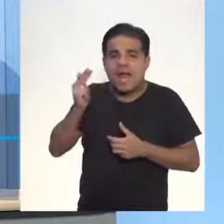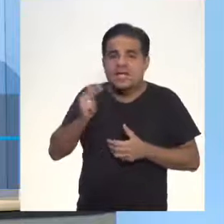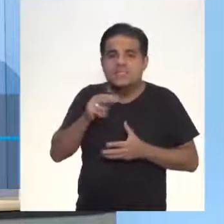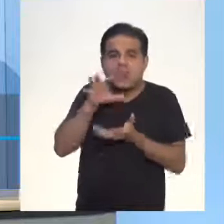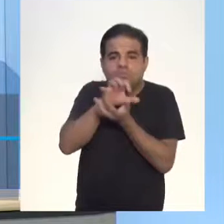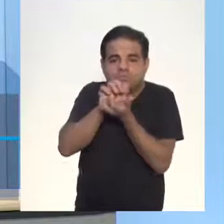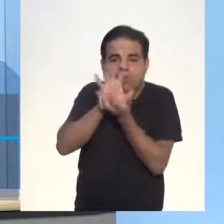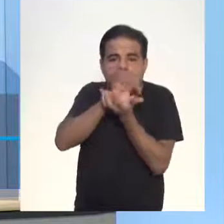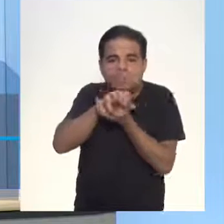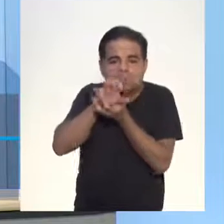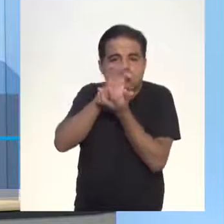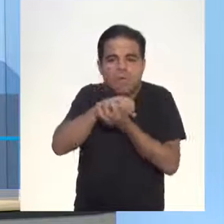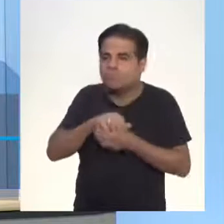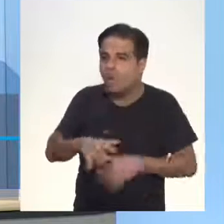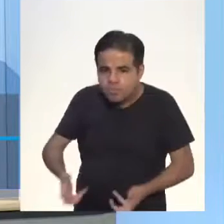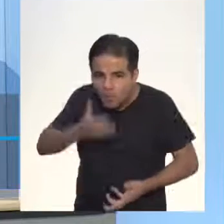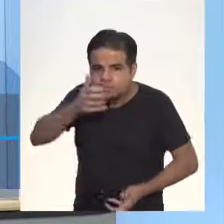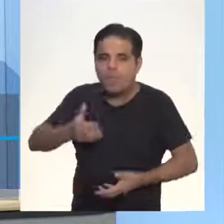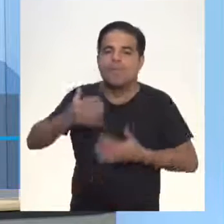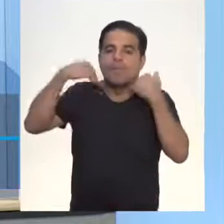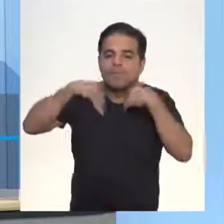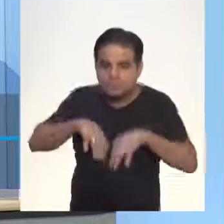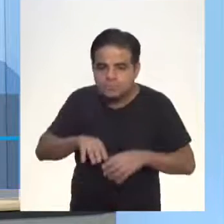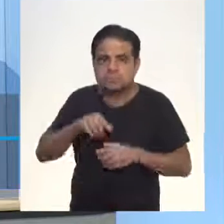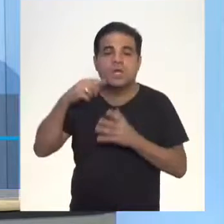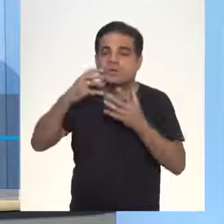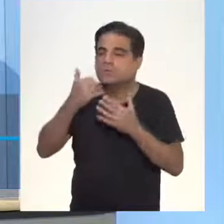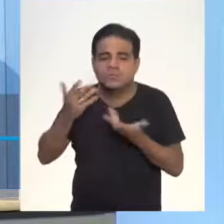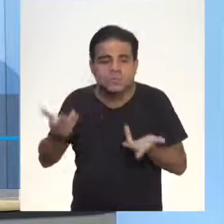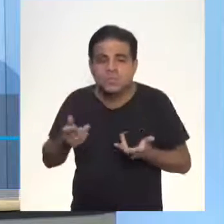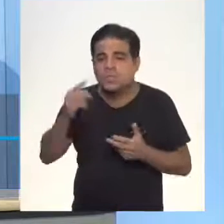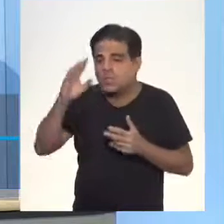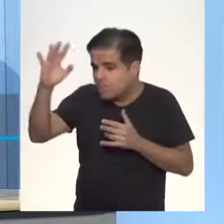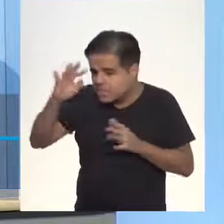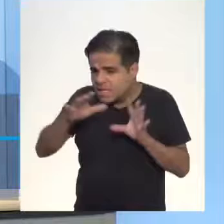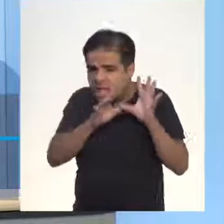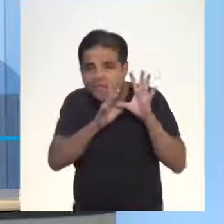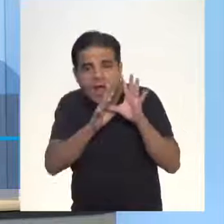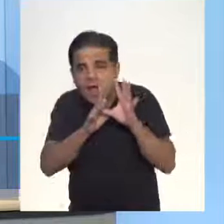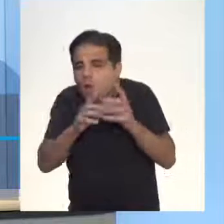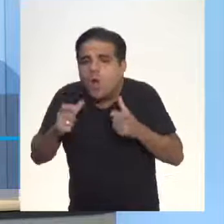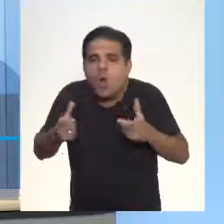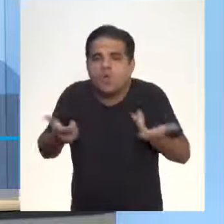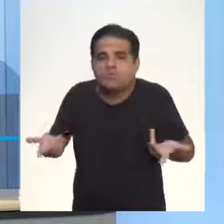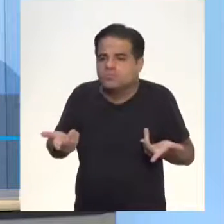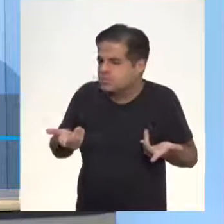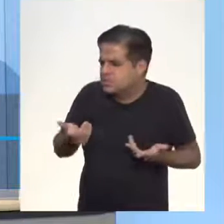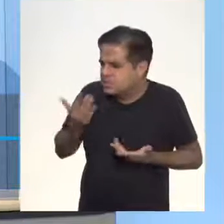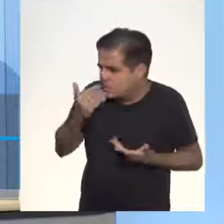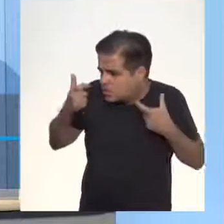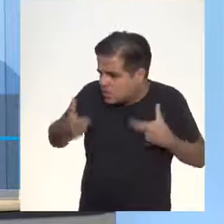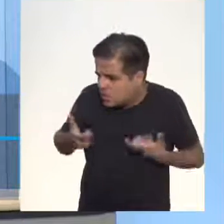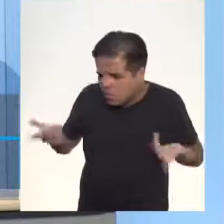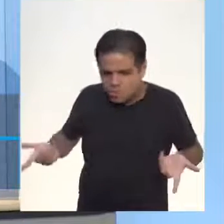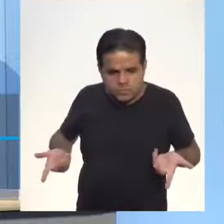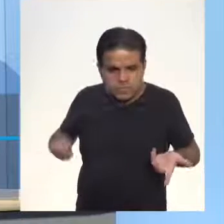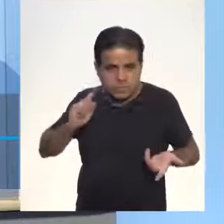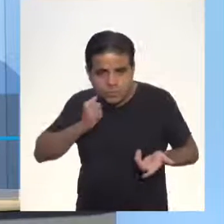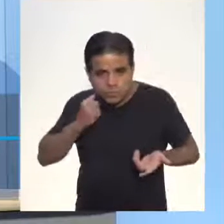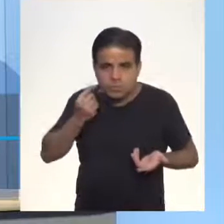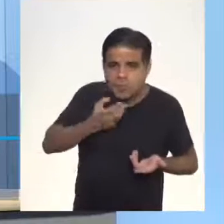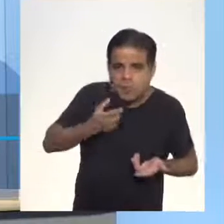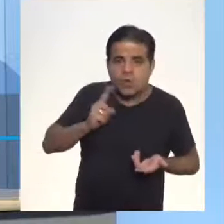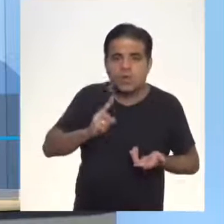ele engolia literalmente e não pensava no contexto de onde veio aquele alimento, ele não estava preocupado nisso, esse homem só precisava